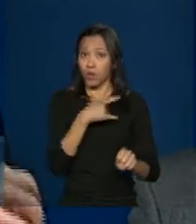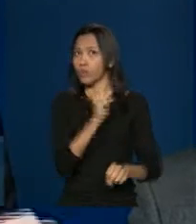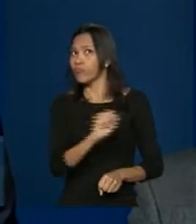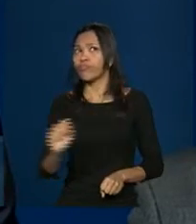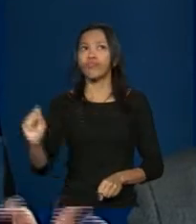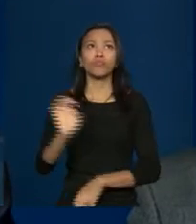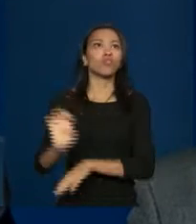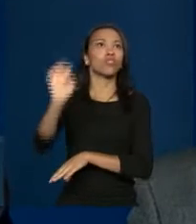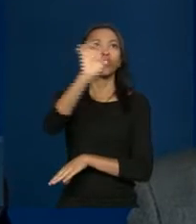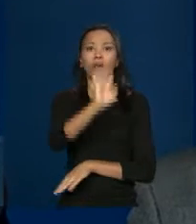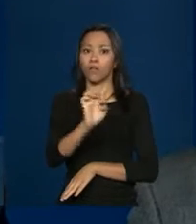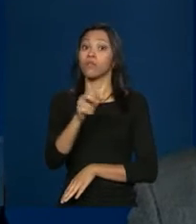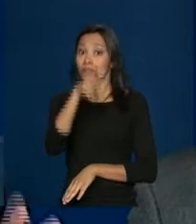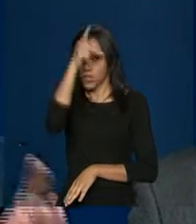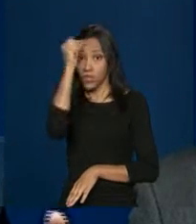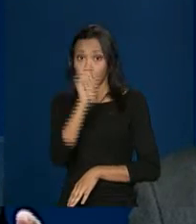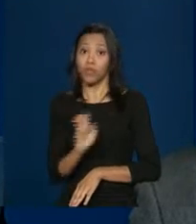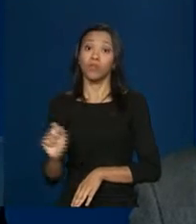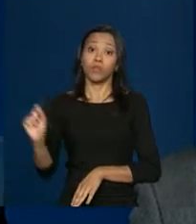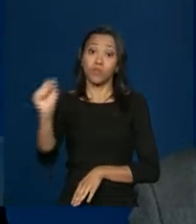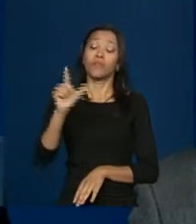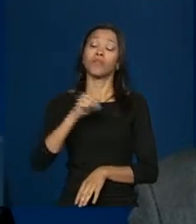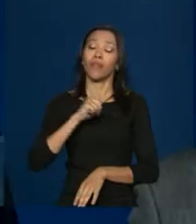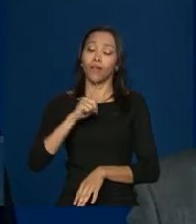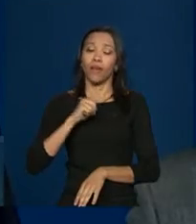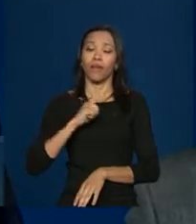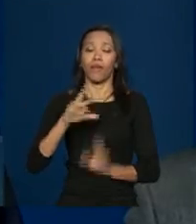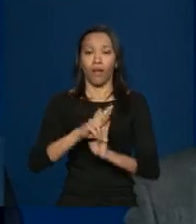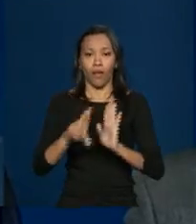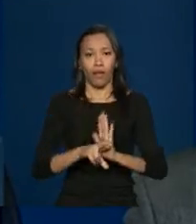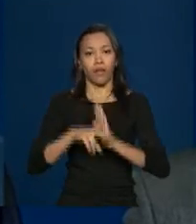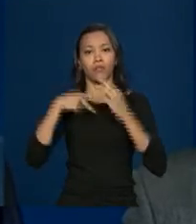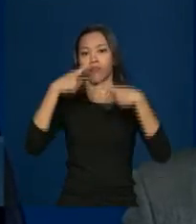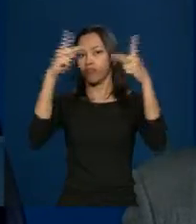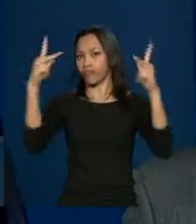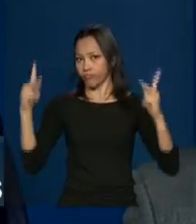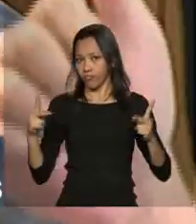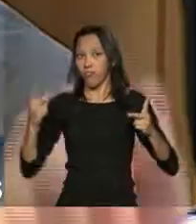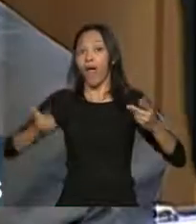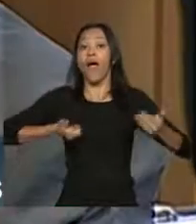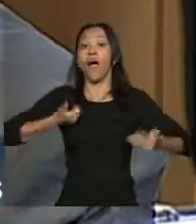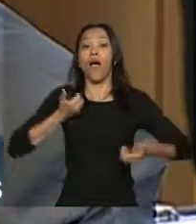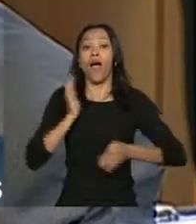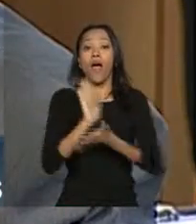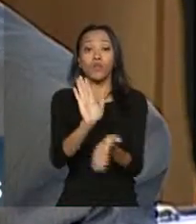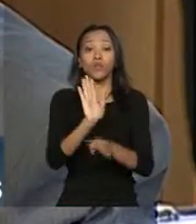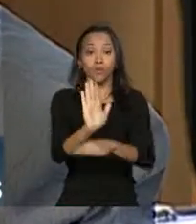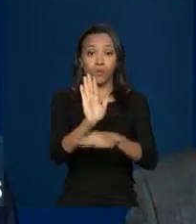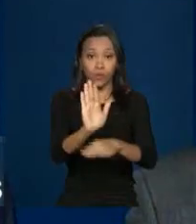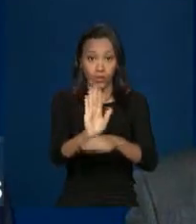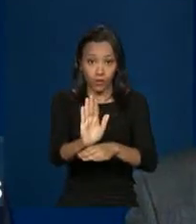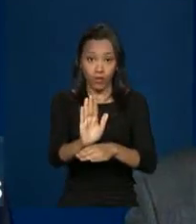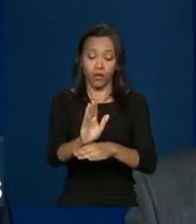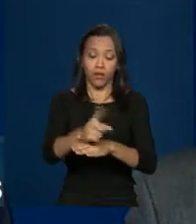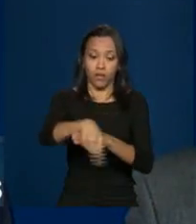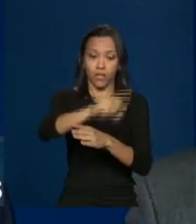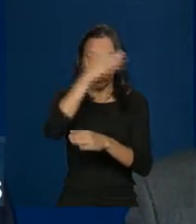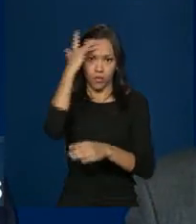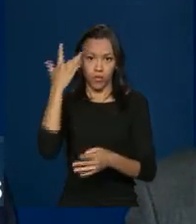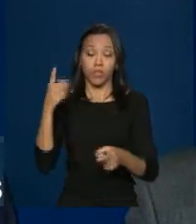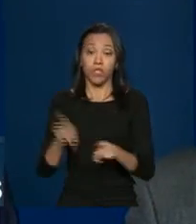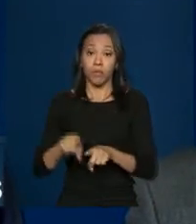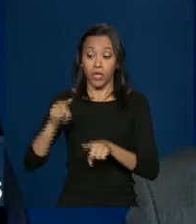municípios têm protocolos específicos para atenção. O Ministério do Desenvolvimento Social, junto com a rede de